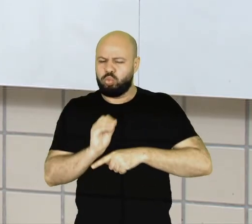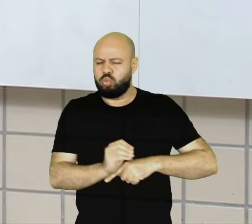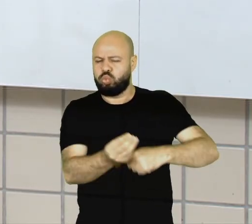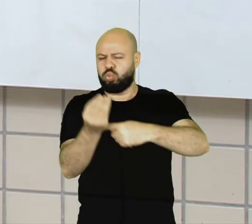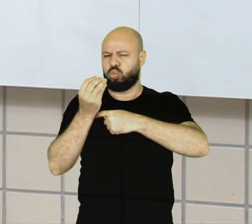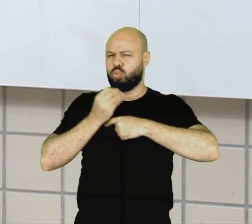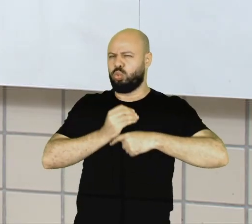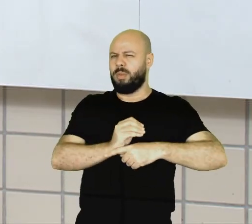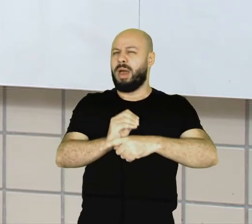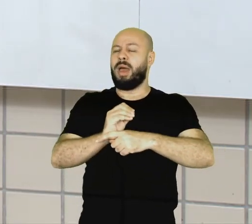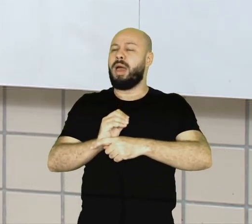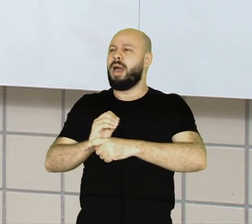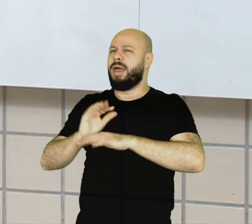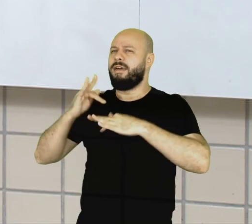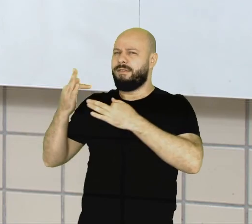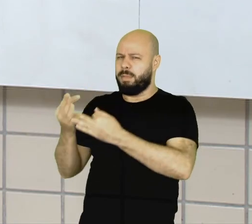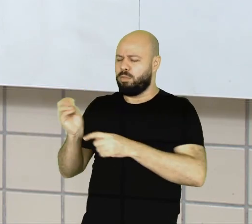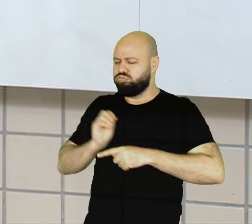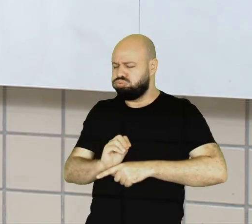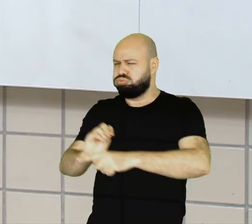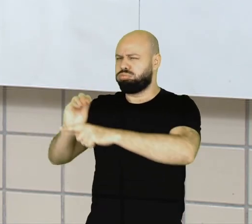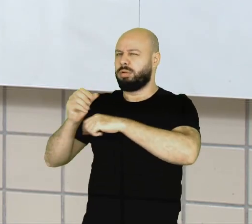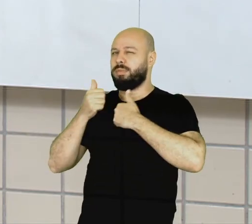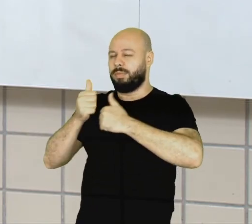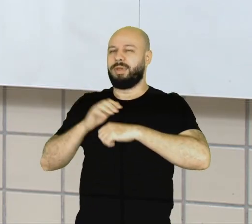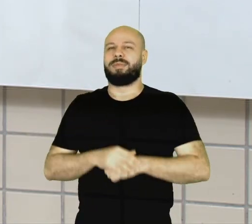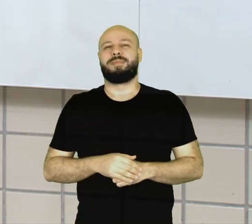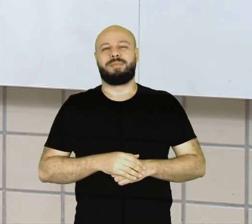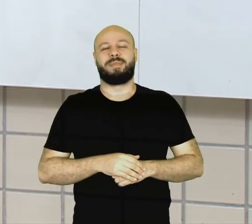das pessoas próximas a vocês e nos